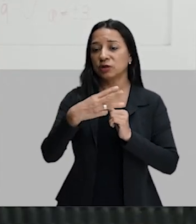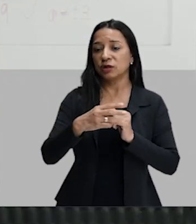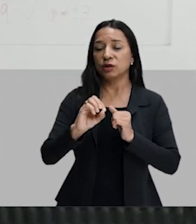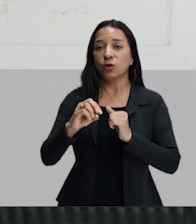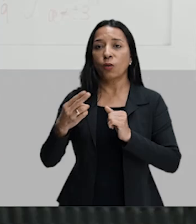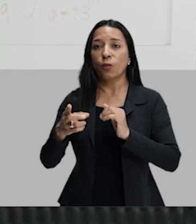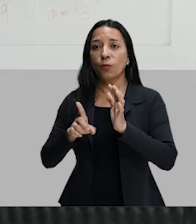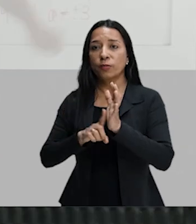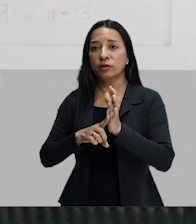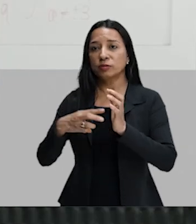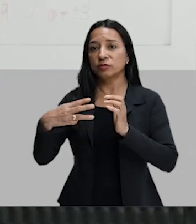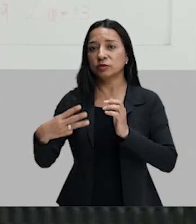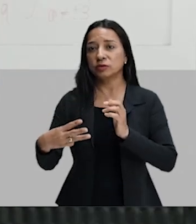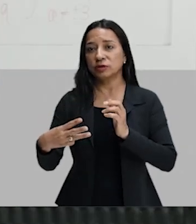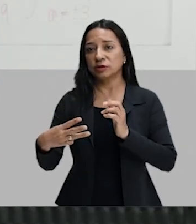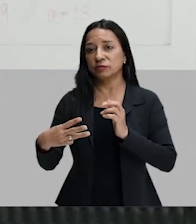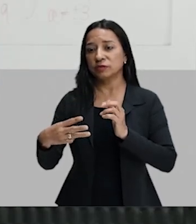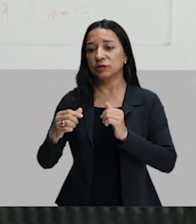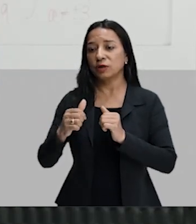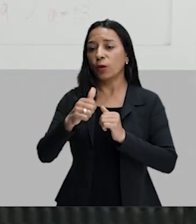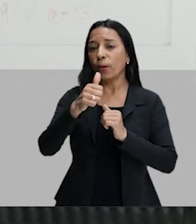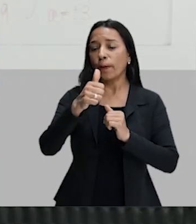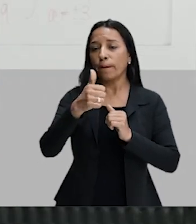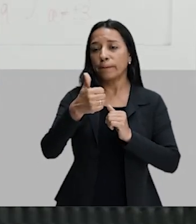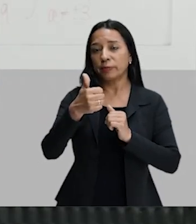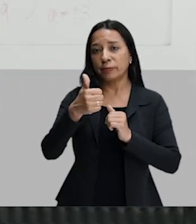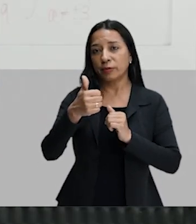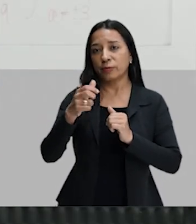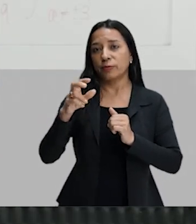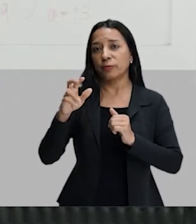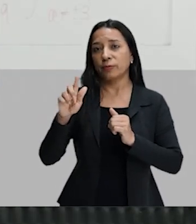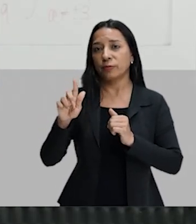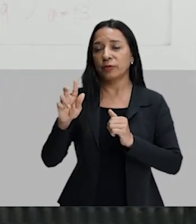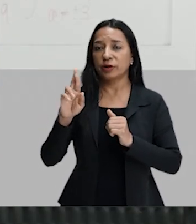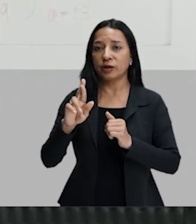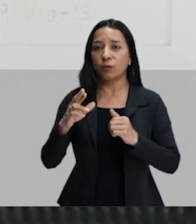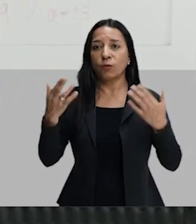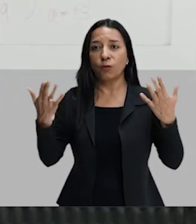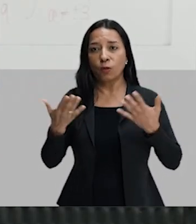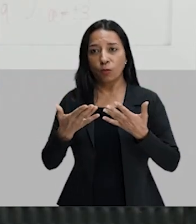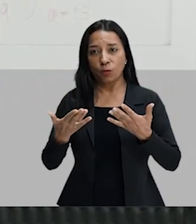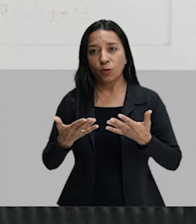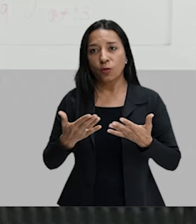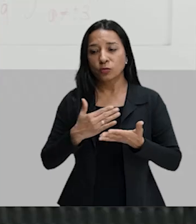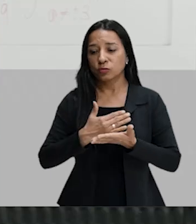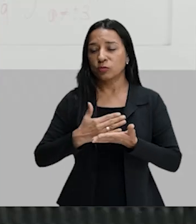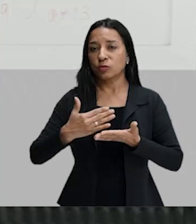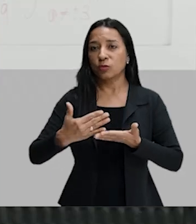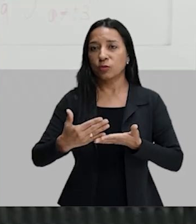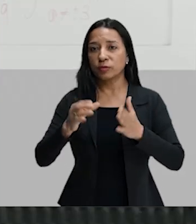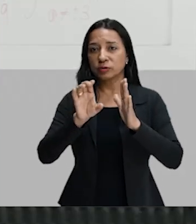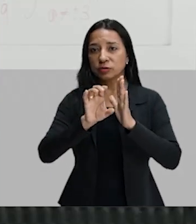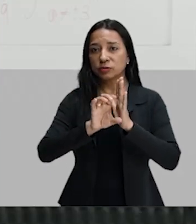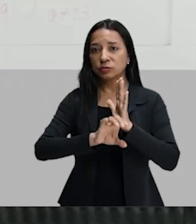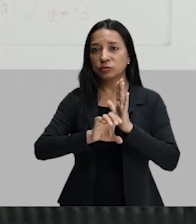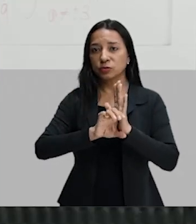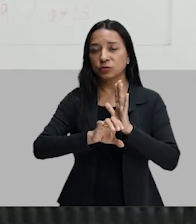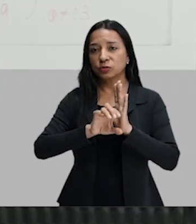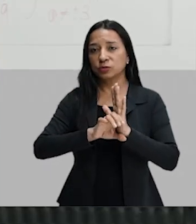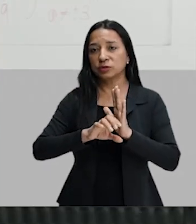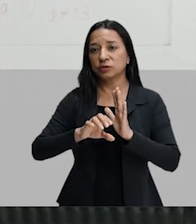vai ser do primeiro grau. Aí você quer discutir. Turminha, então hoje a gente iniciou o estudo